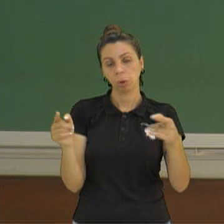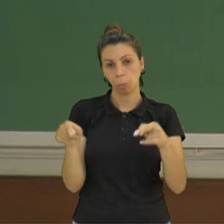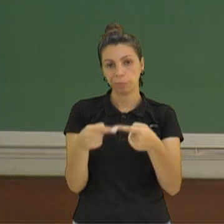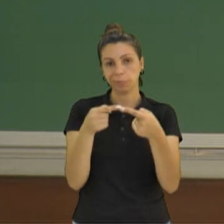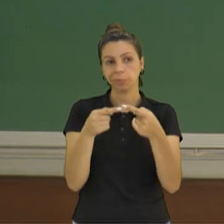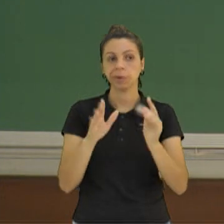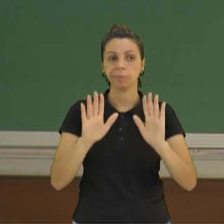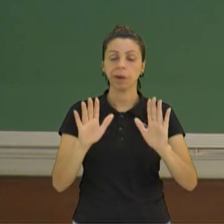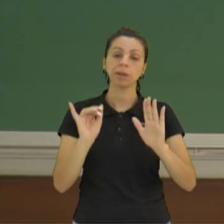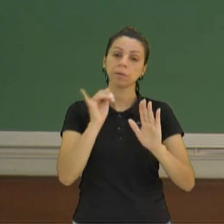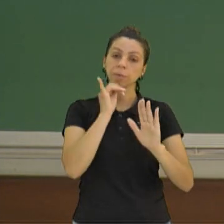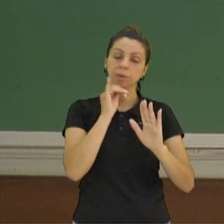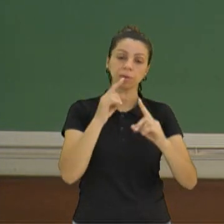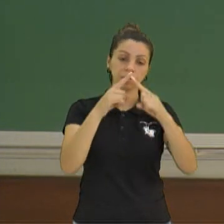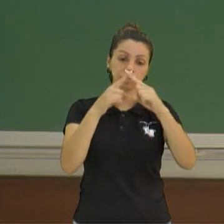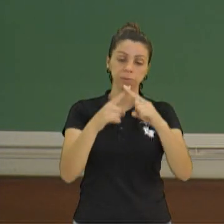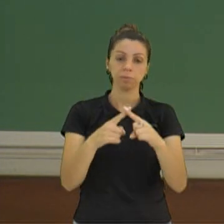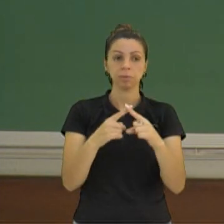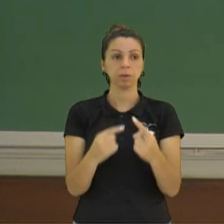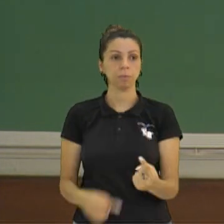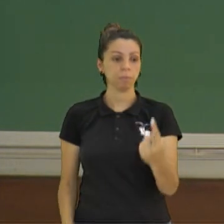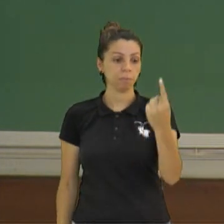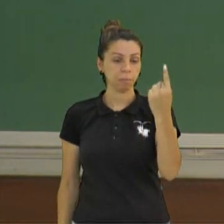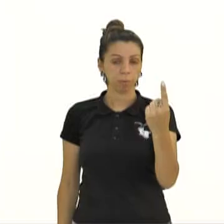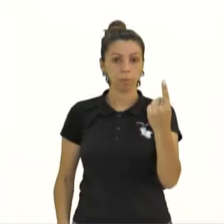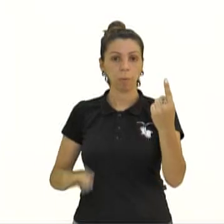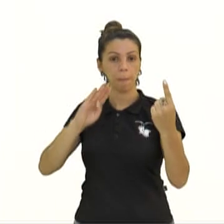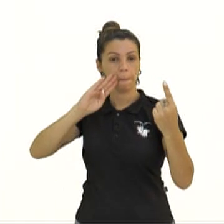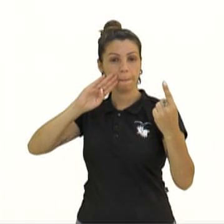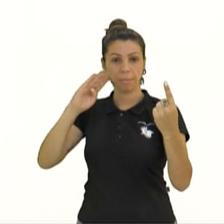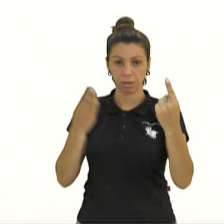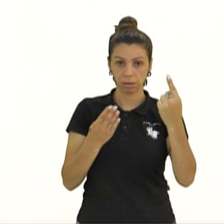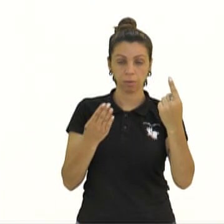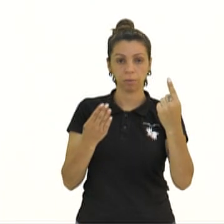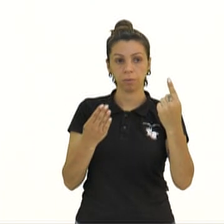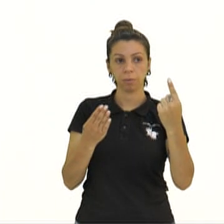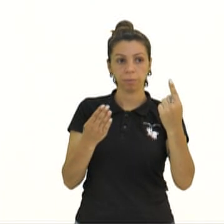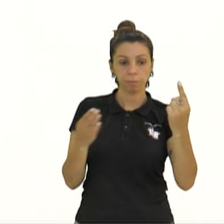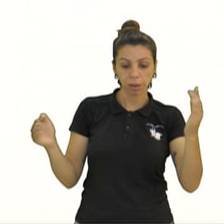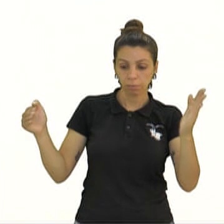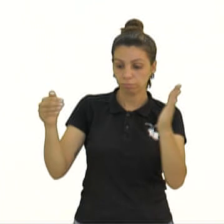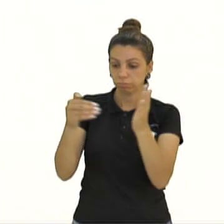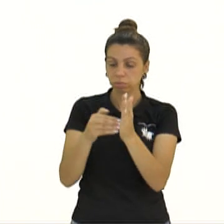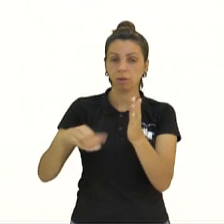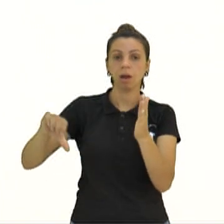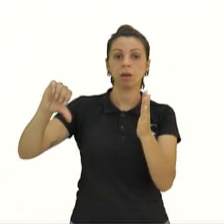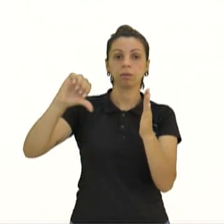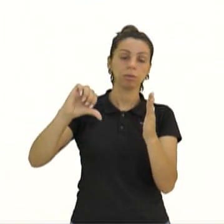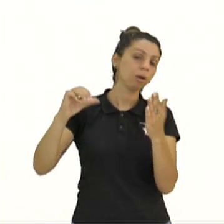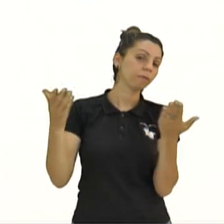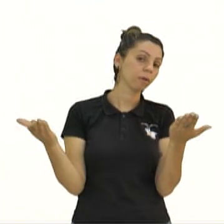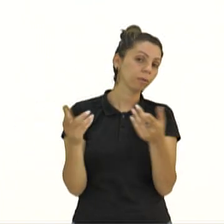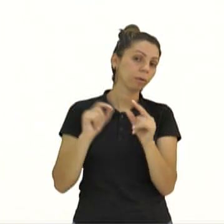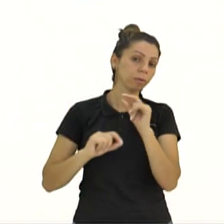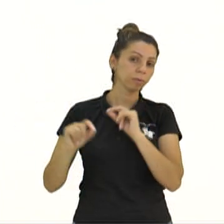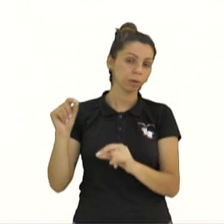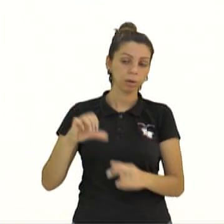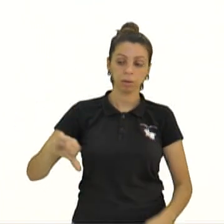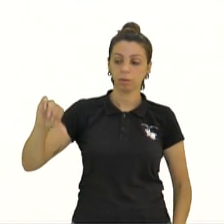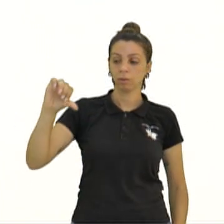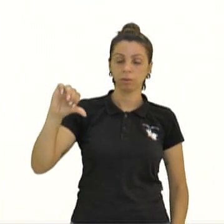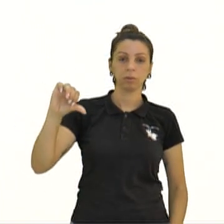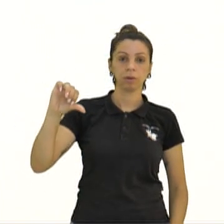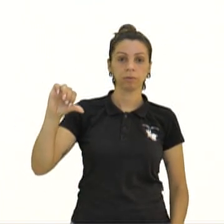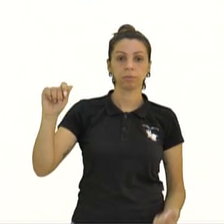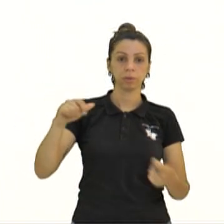se eu multipliquei por 1 bilhão, para chegar no 9, o que eu vou ter que fazer agora no 9? Vou